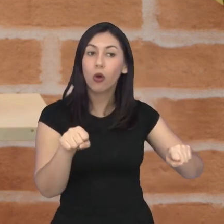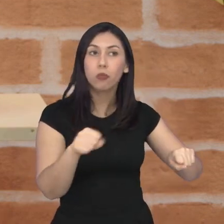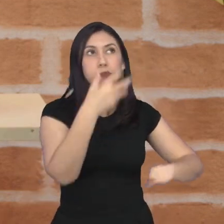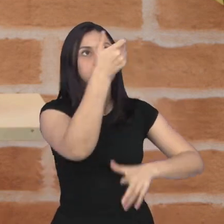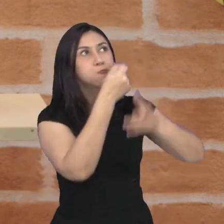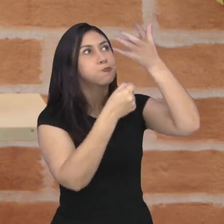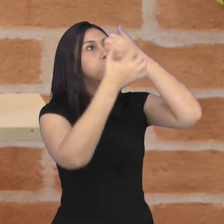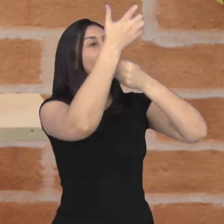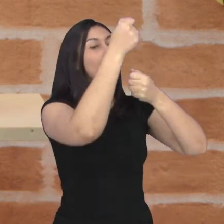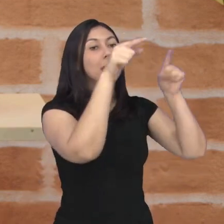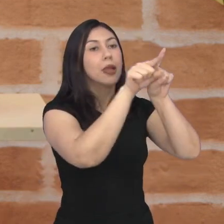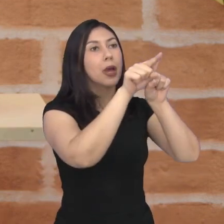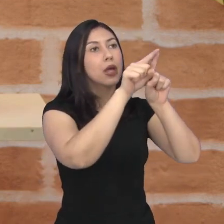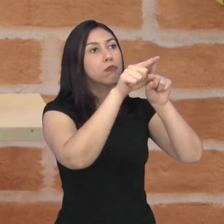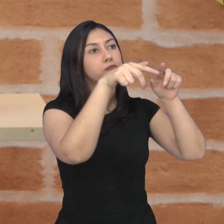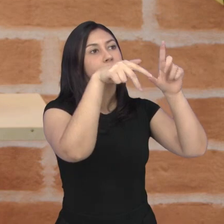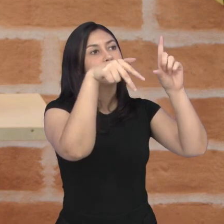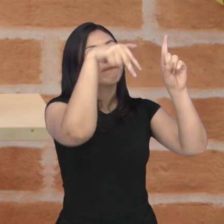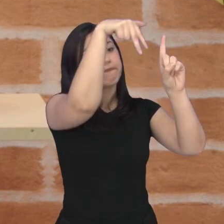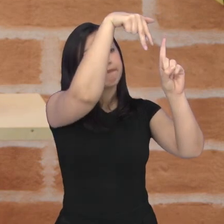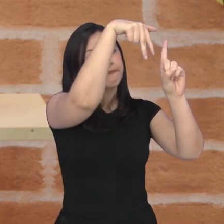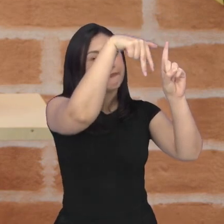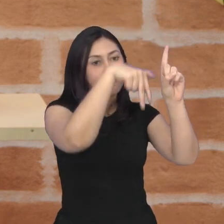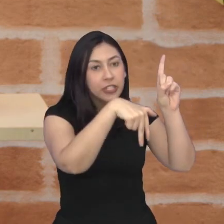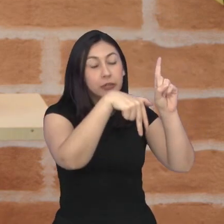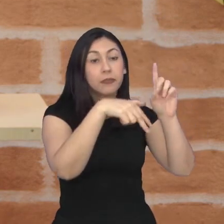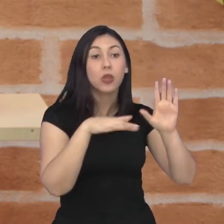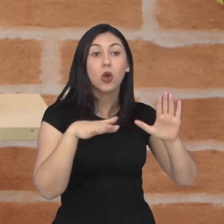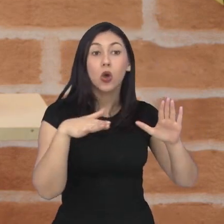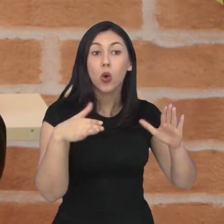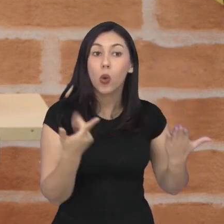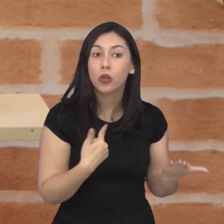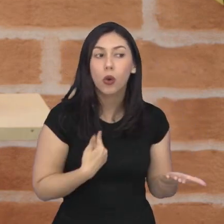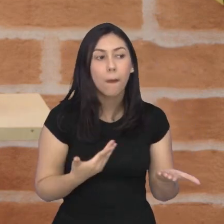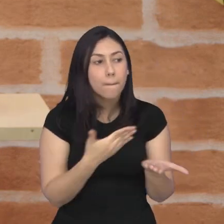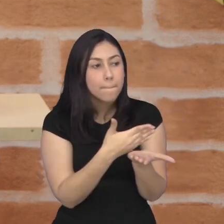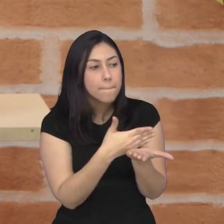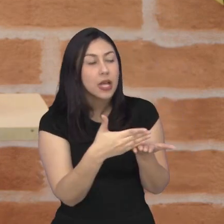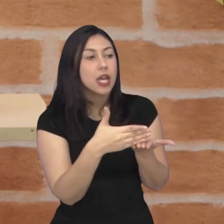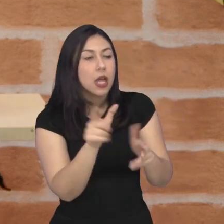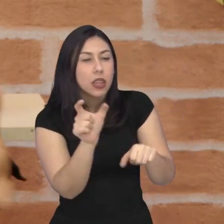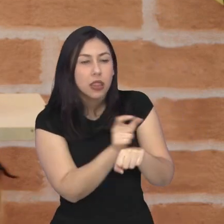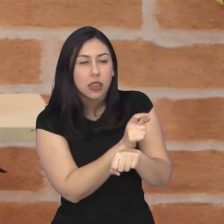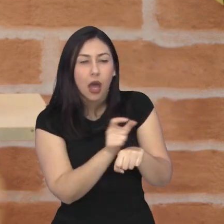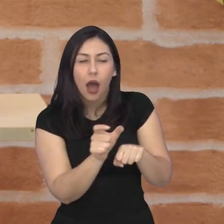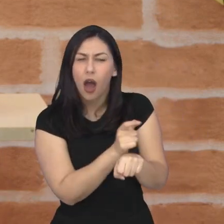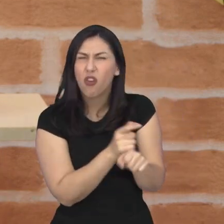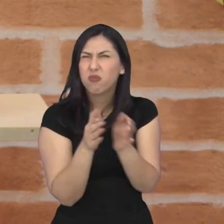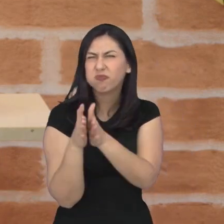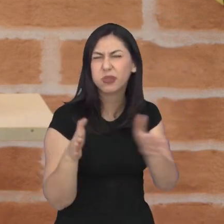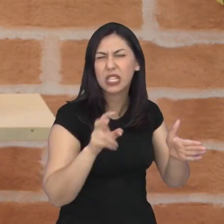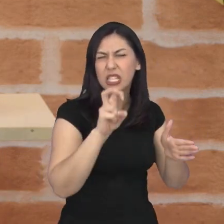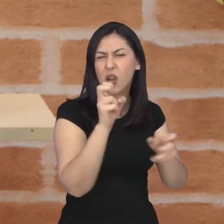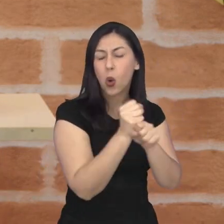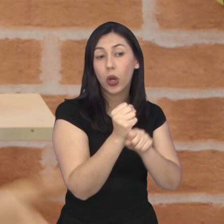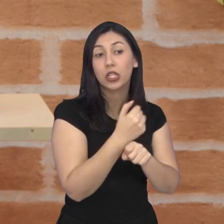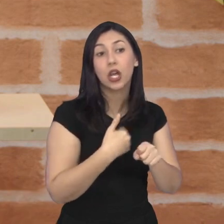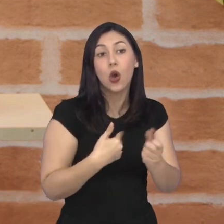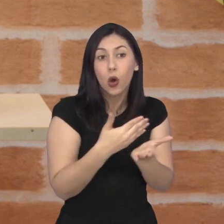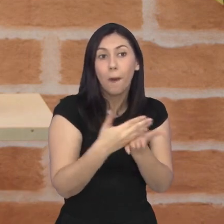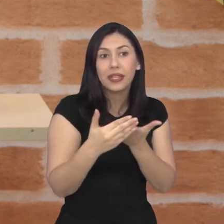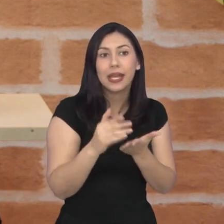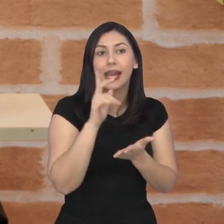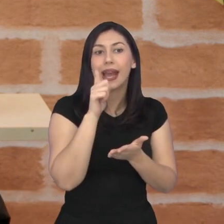descer, mosquetões e tal. Mas quando eu entrei no rafting, depois de 5 anos no rafting, eu comecei a saltar cachoeira remando